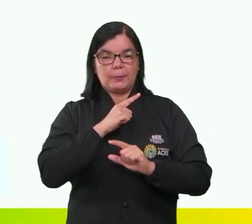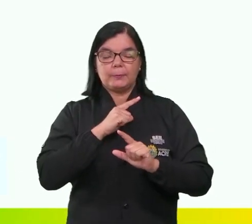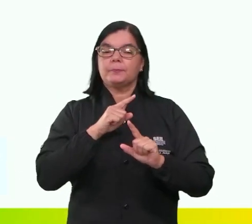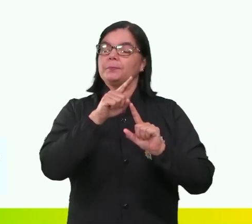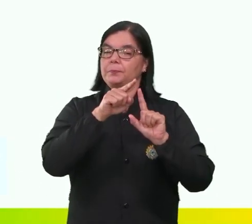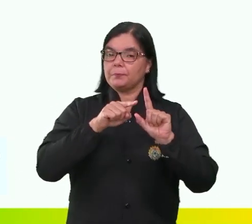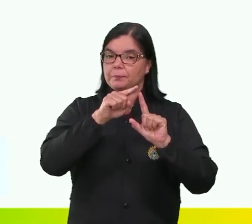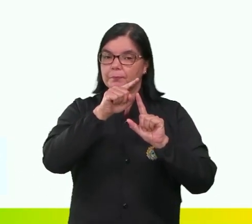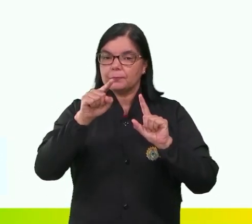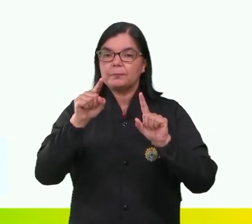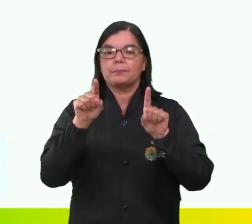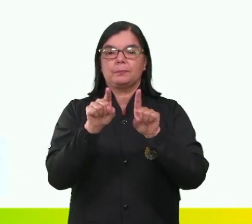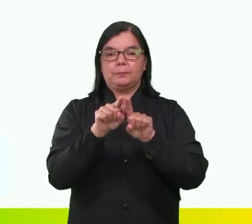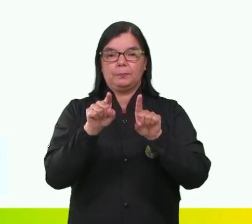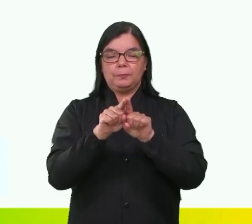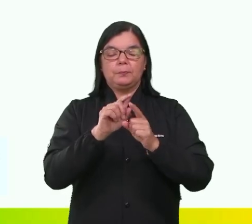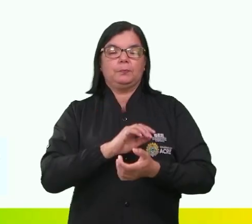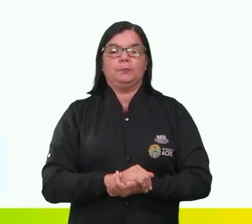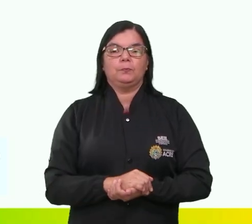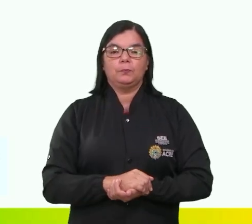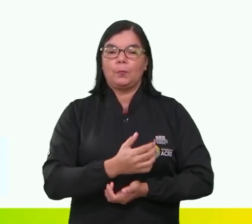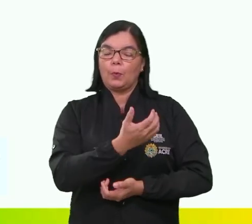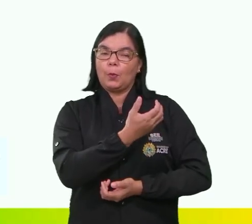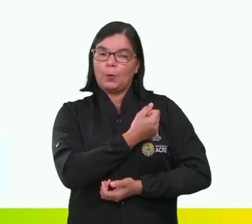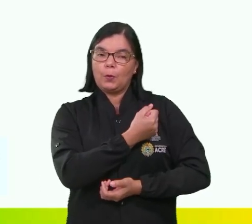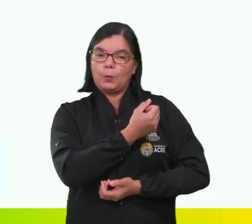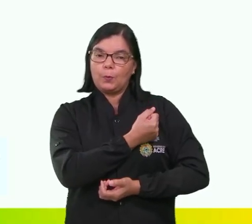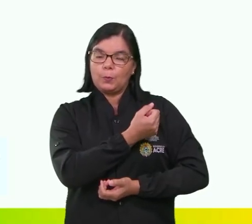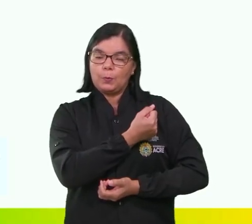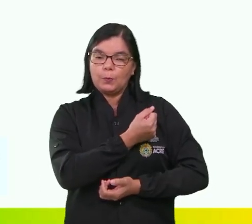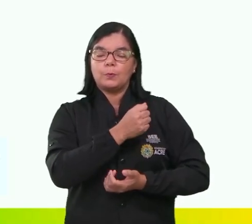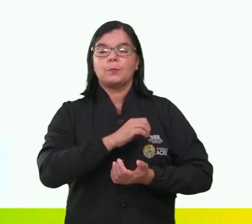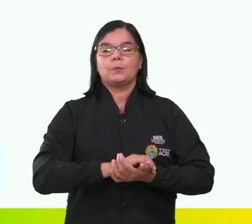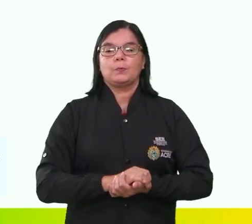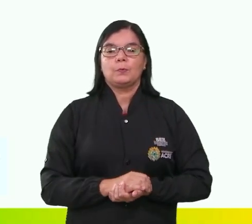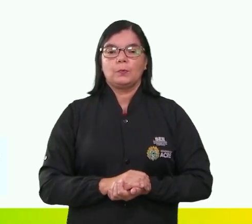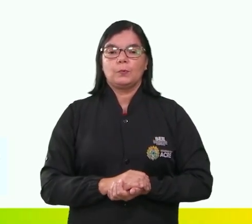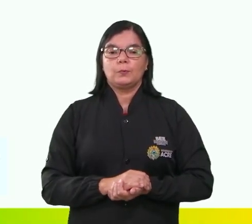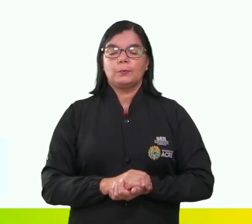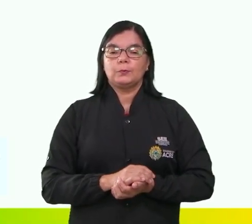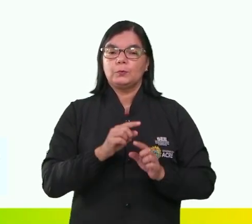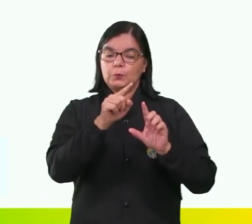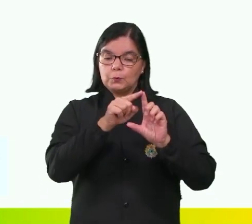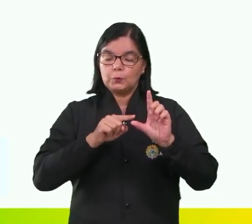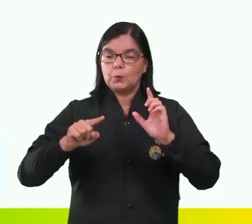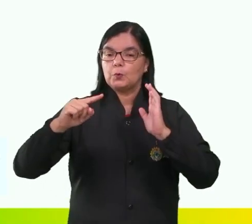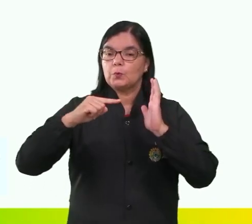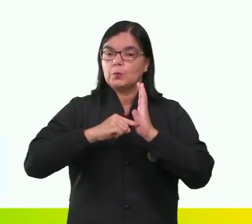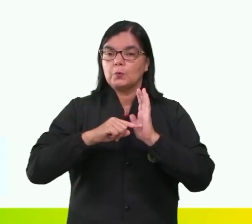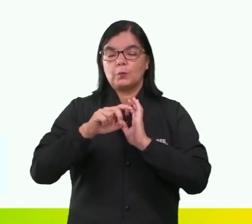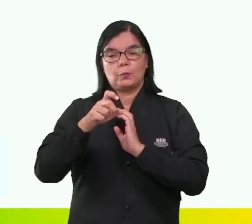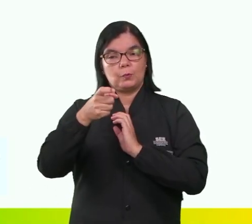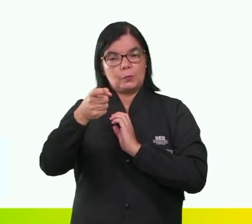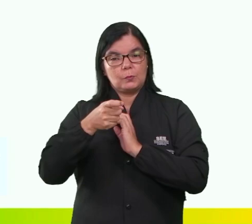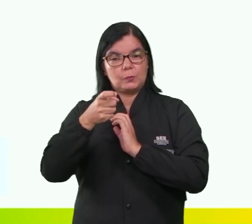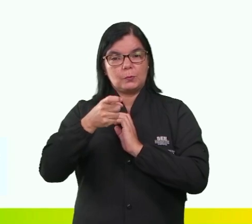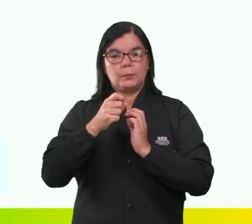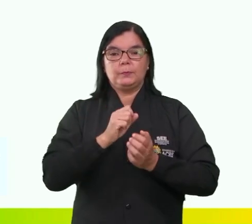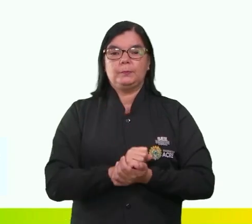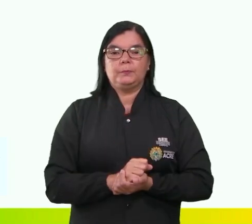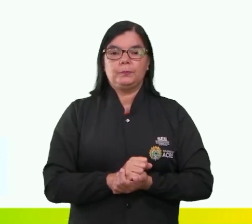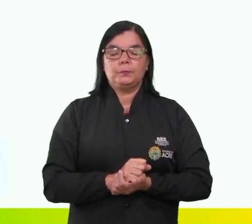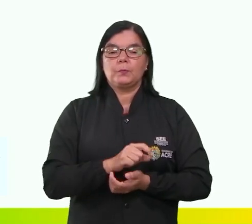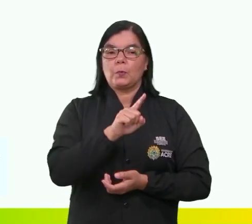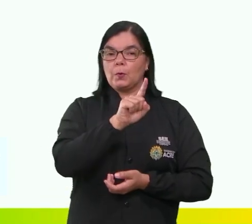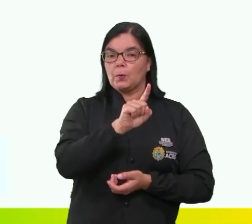raízes também, os valores que tocam o eixo x, aqui é 1